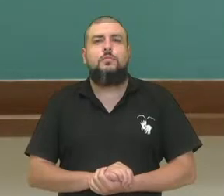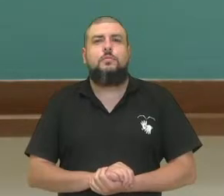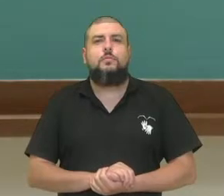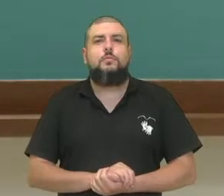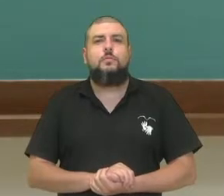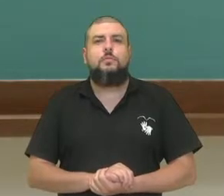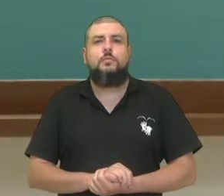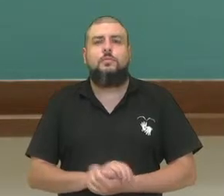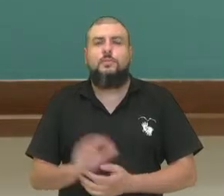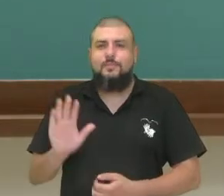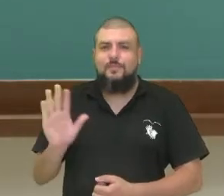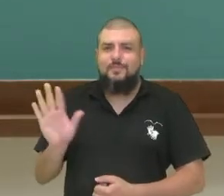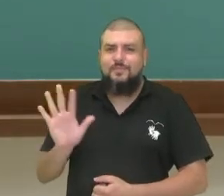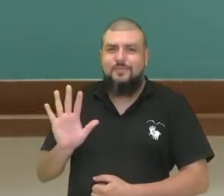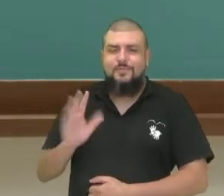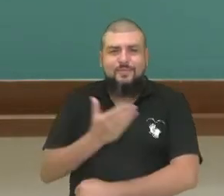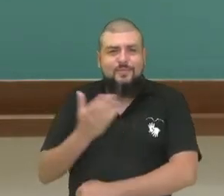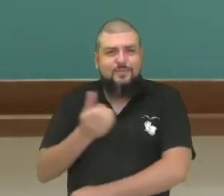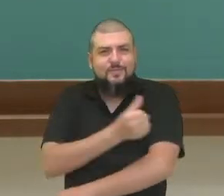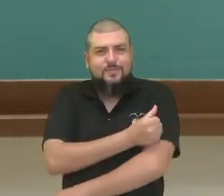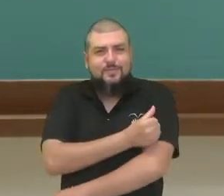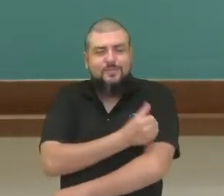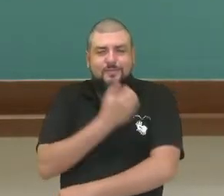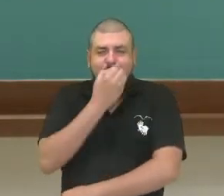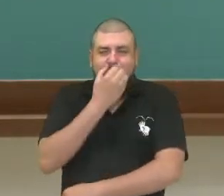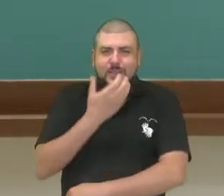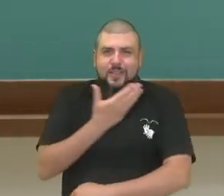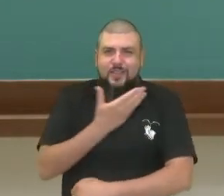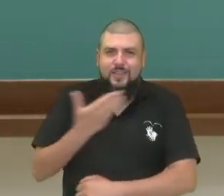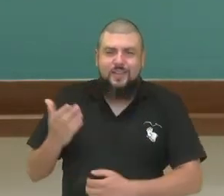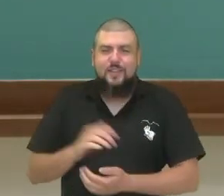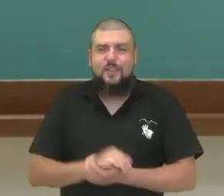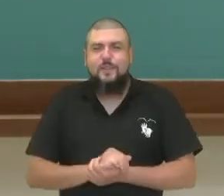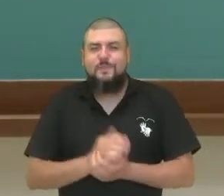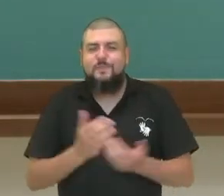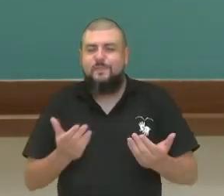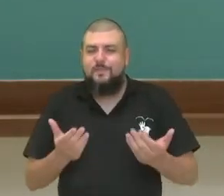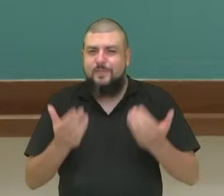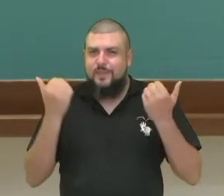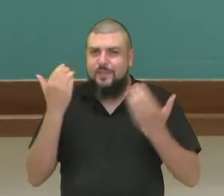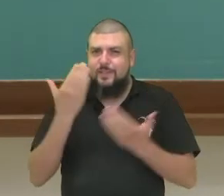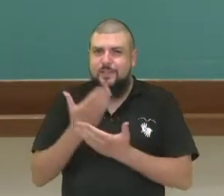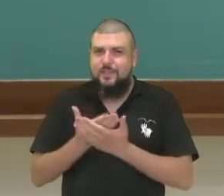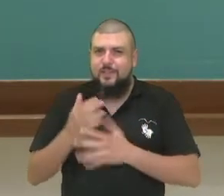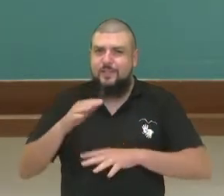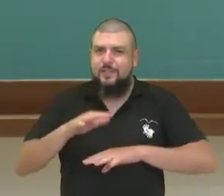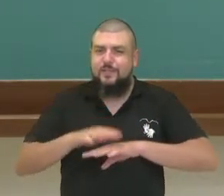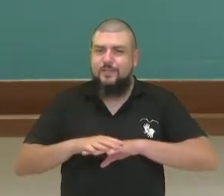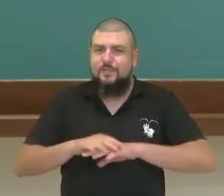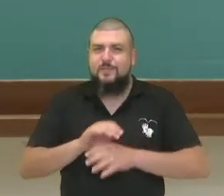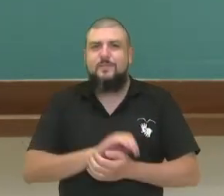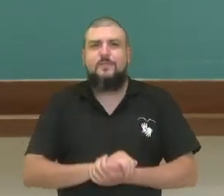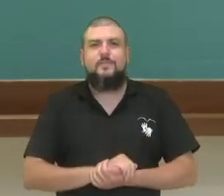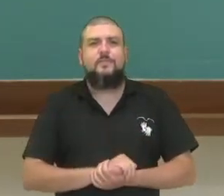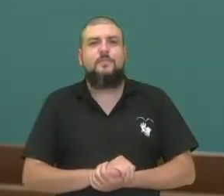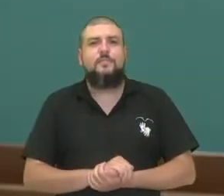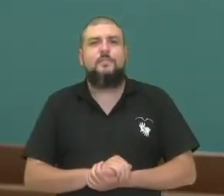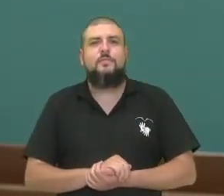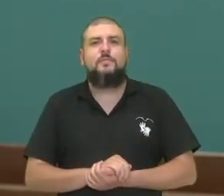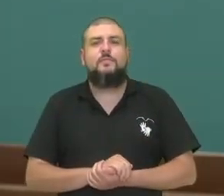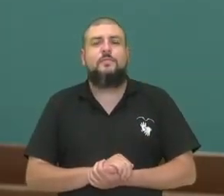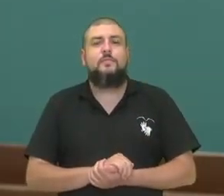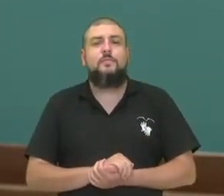e aí galerinha você sono tudo bem com vocês Bora lá estudar um pouquinho de matemática então Me acompanhe Então